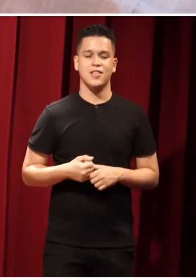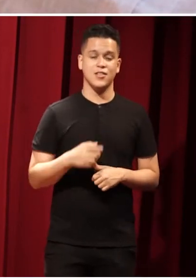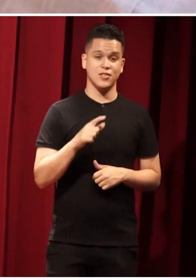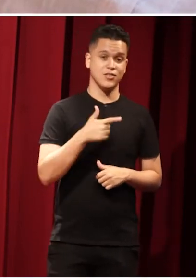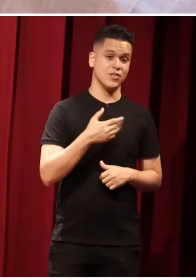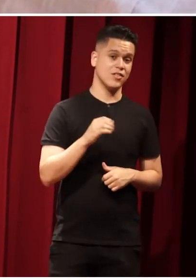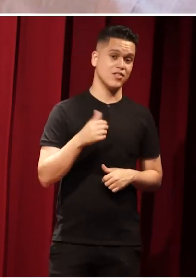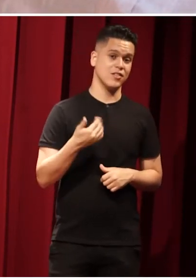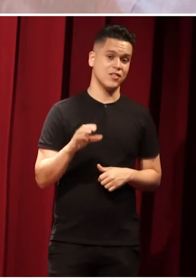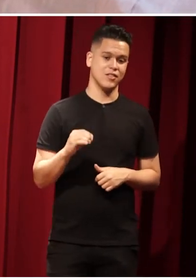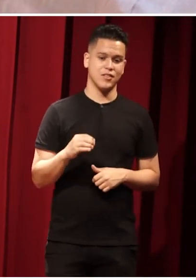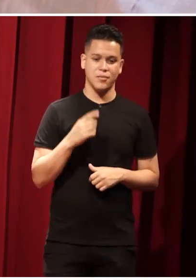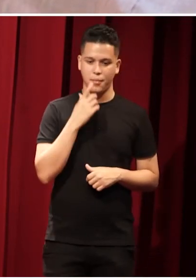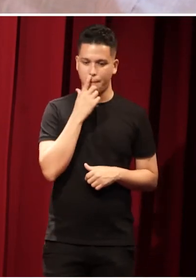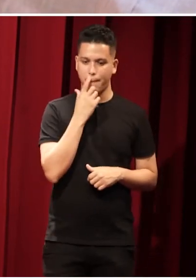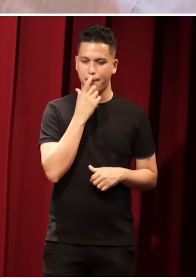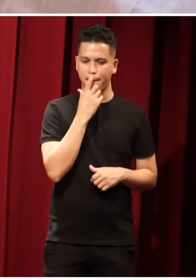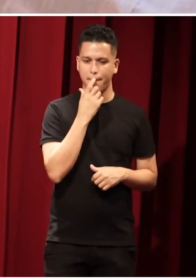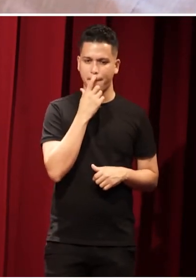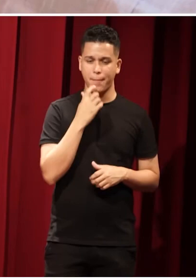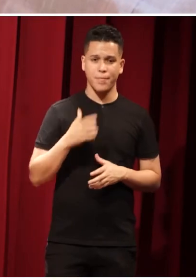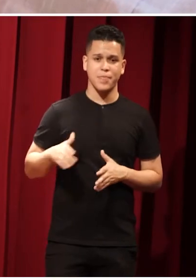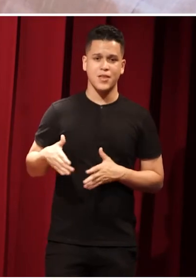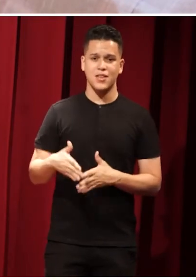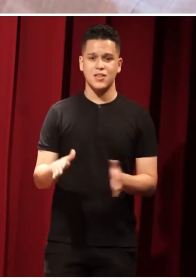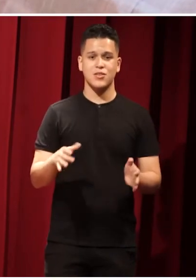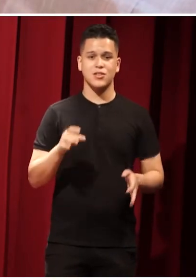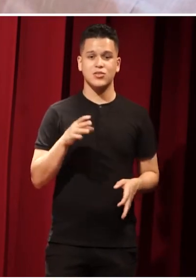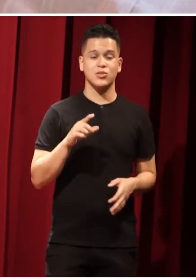2010, esse rio era puro